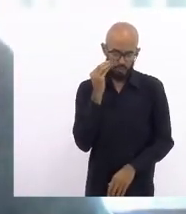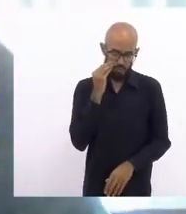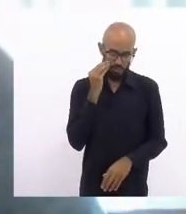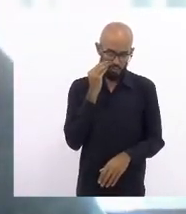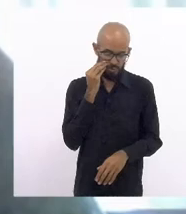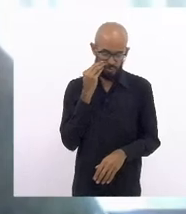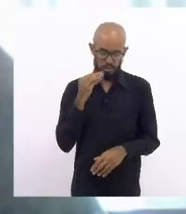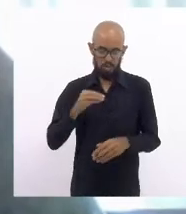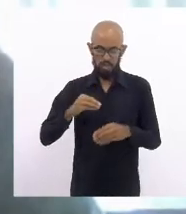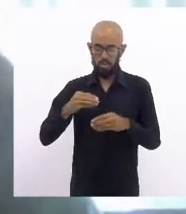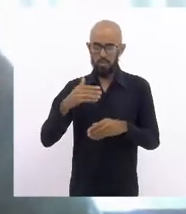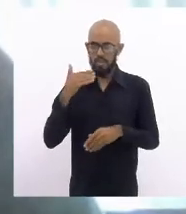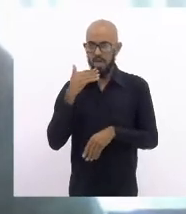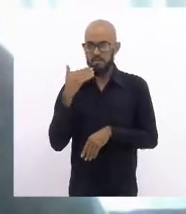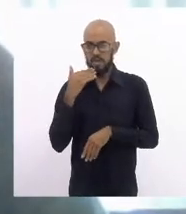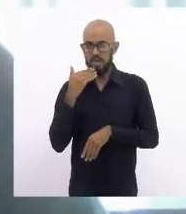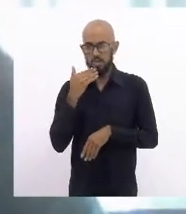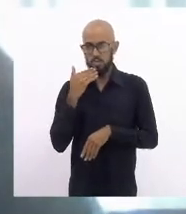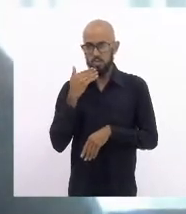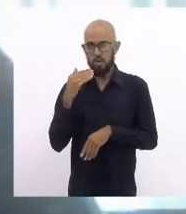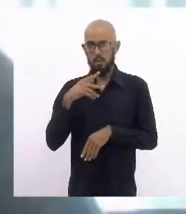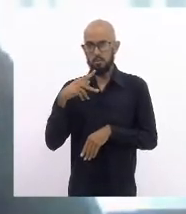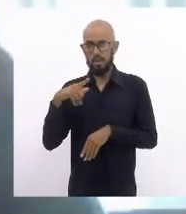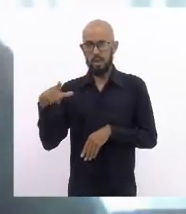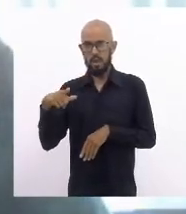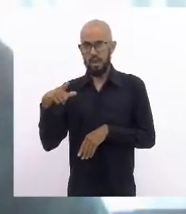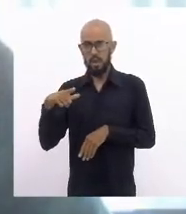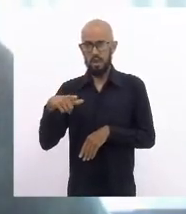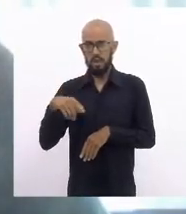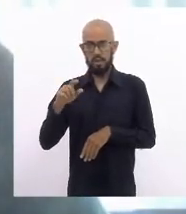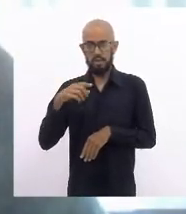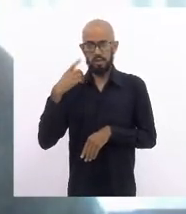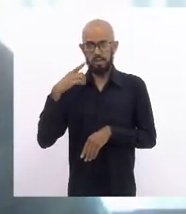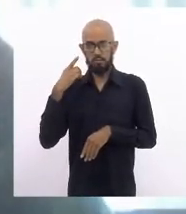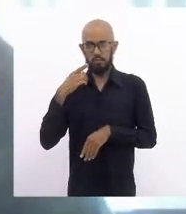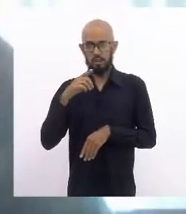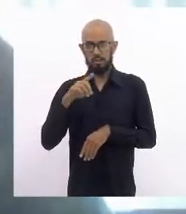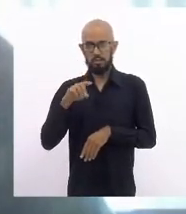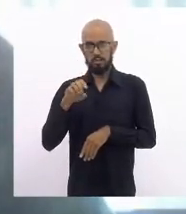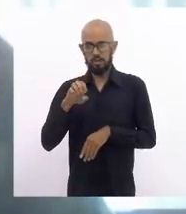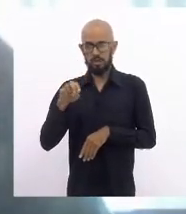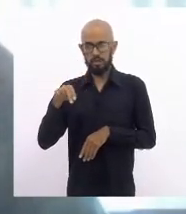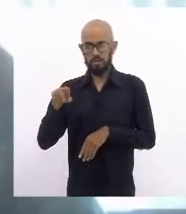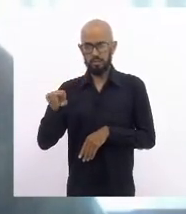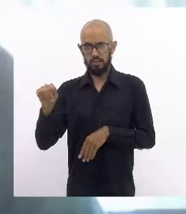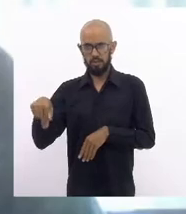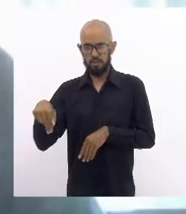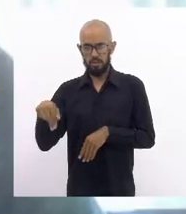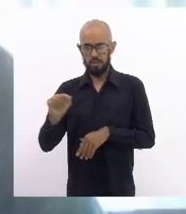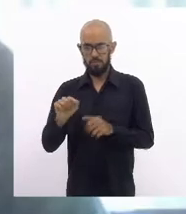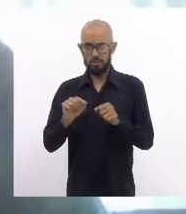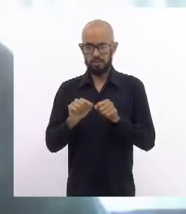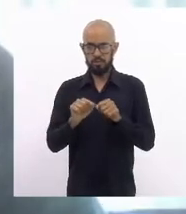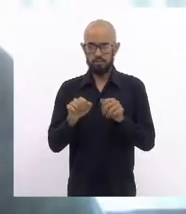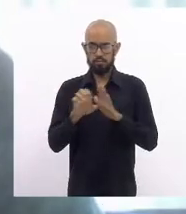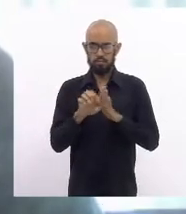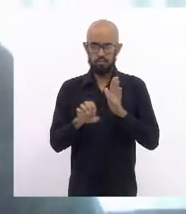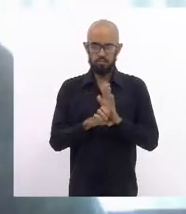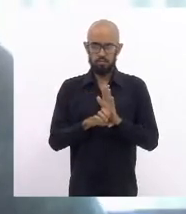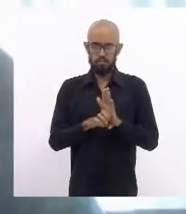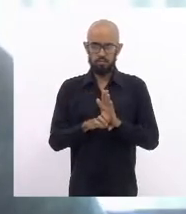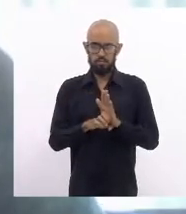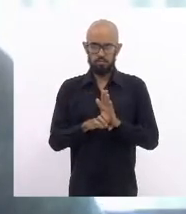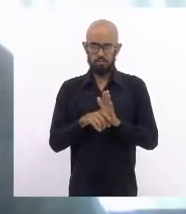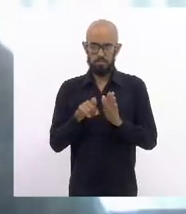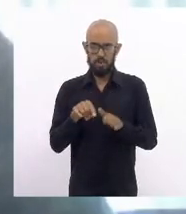da deputada Zeidan, fazendo emendas só para atrapalhá-lo. Isso é um, né, é um artifício